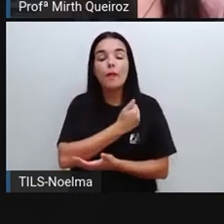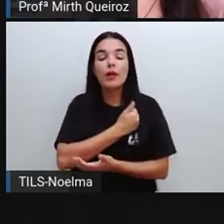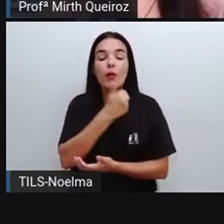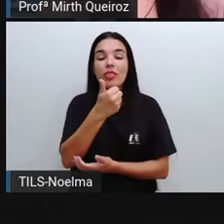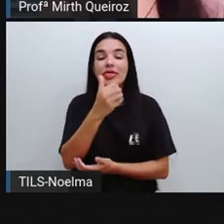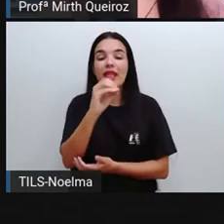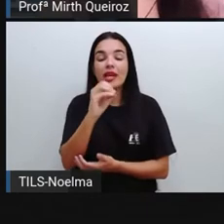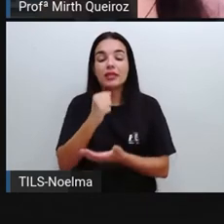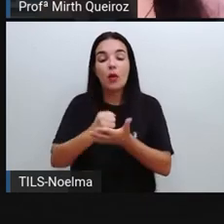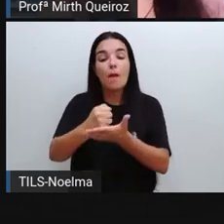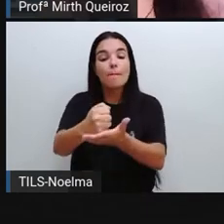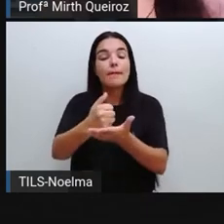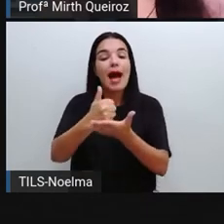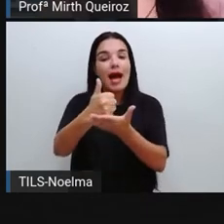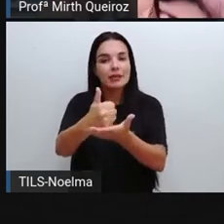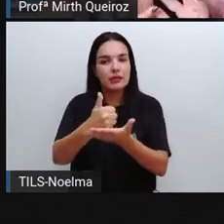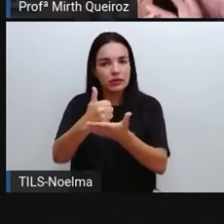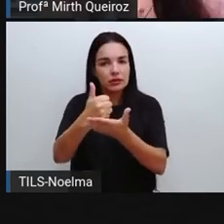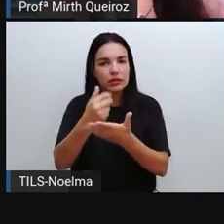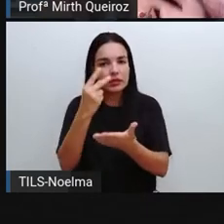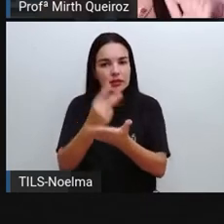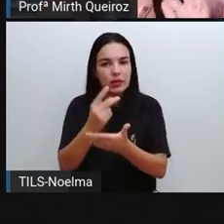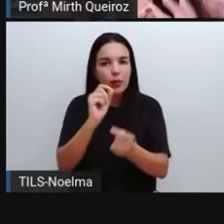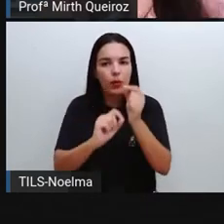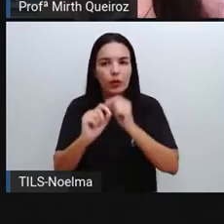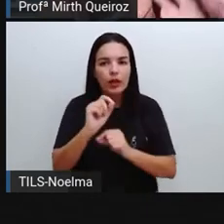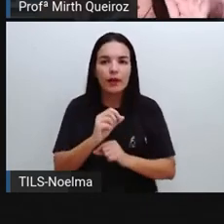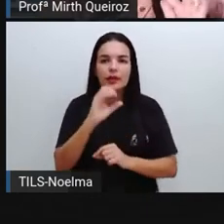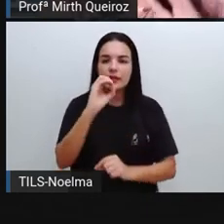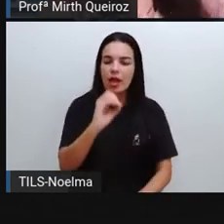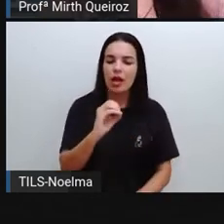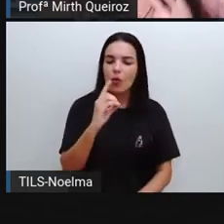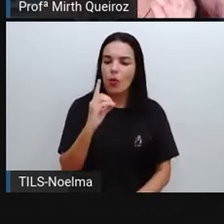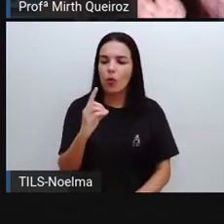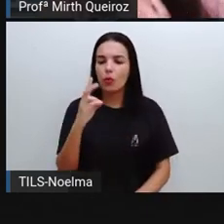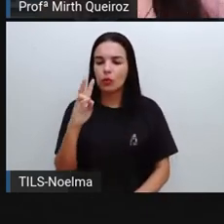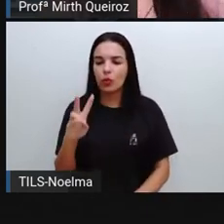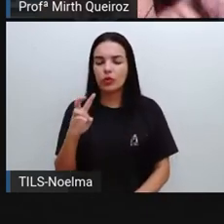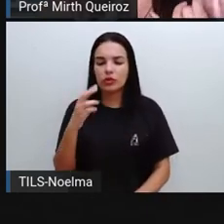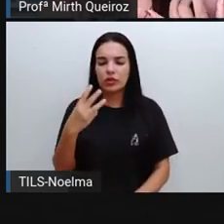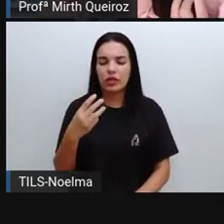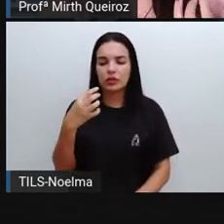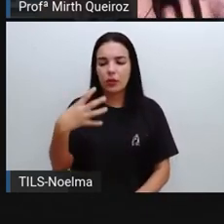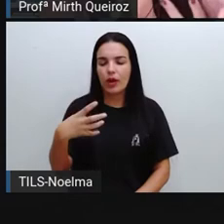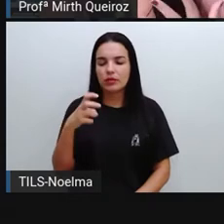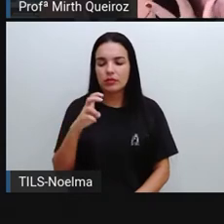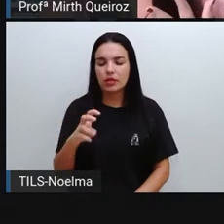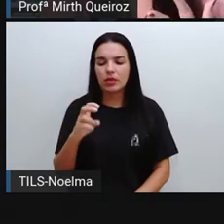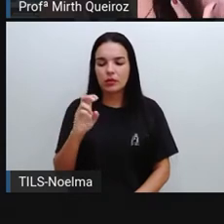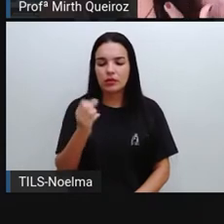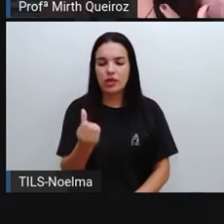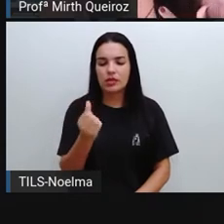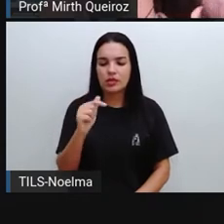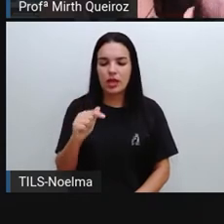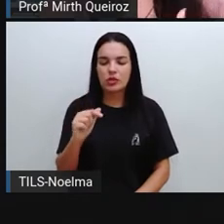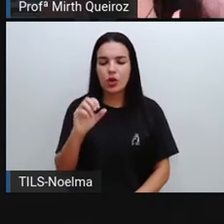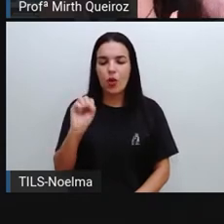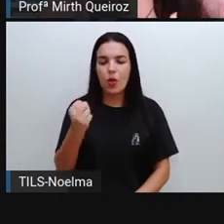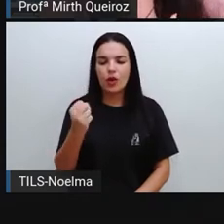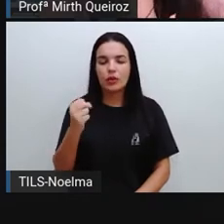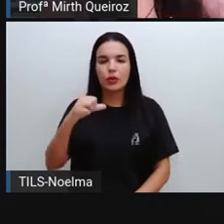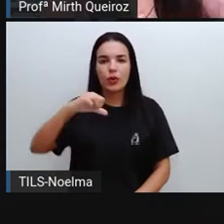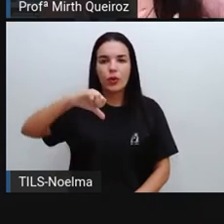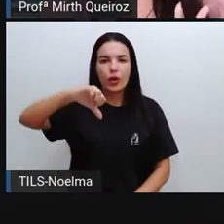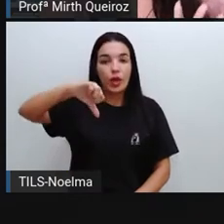nele os algarismos 0 1 2 3 4 5 6 7